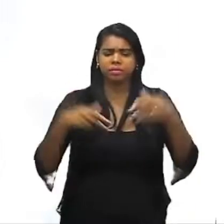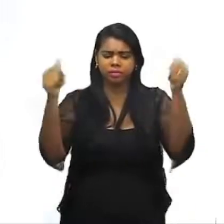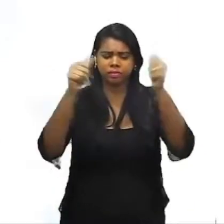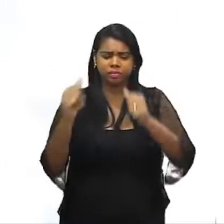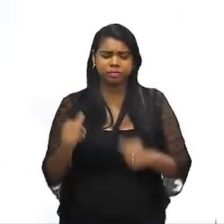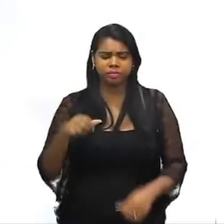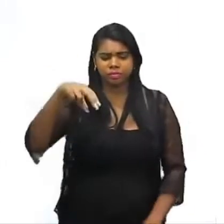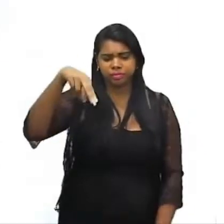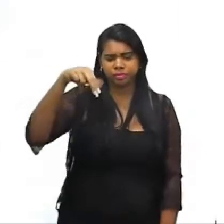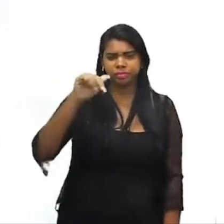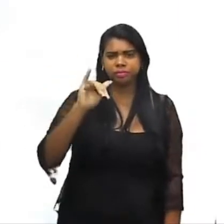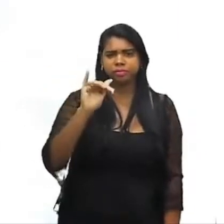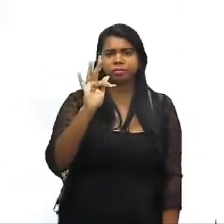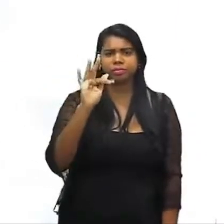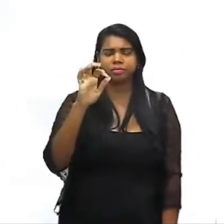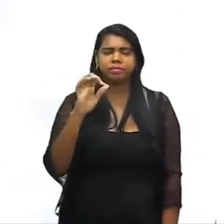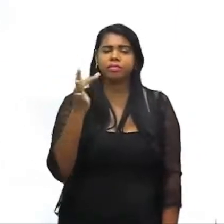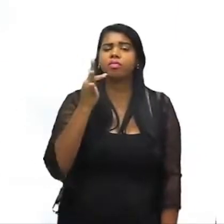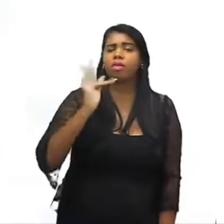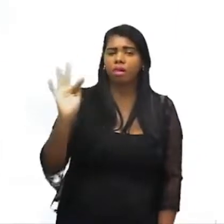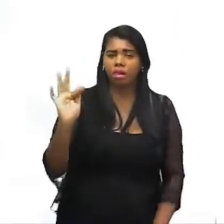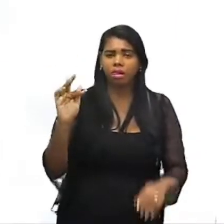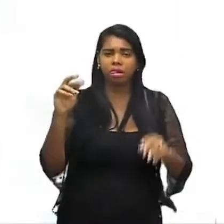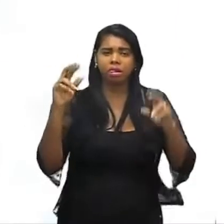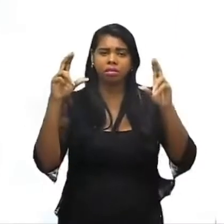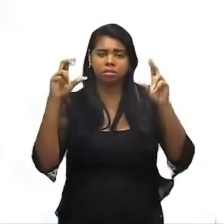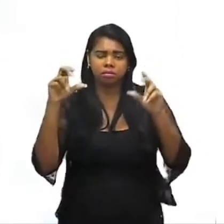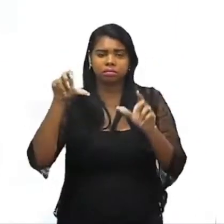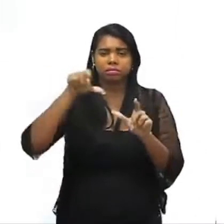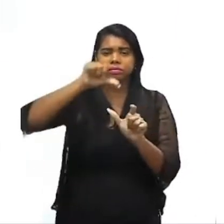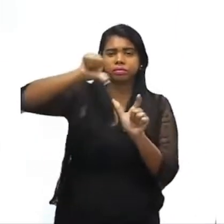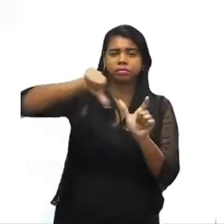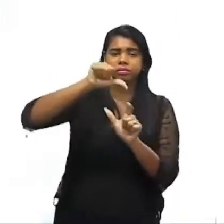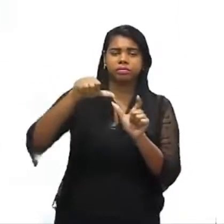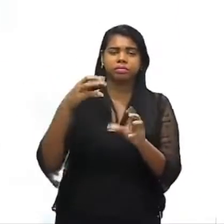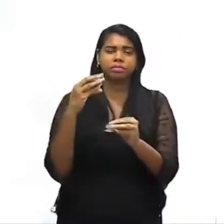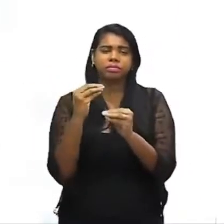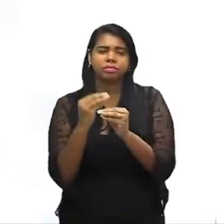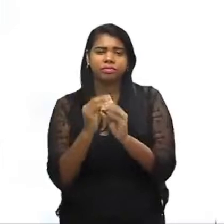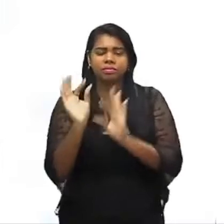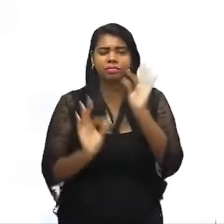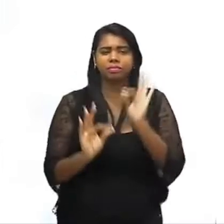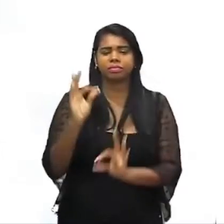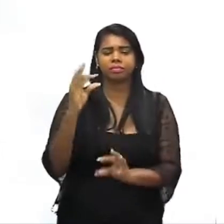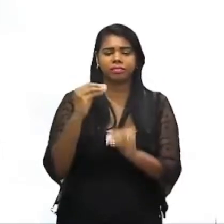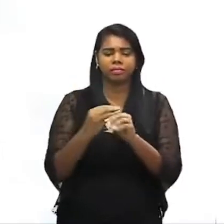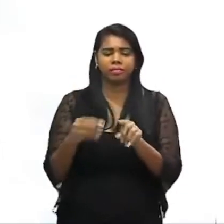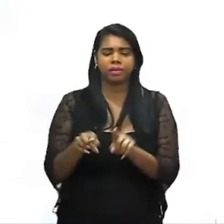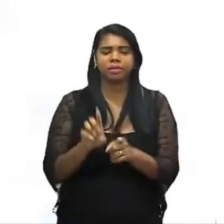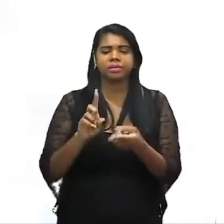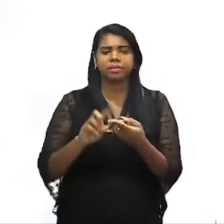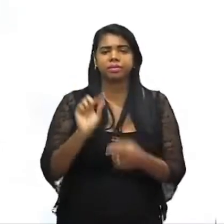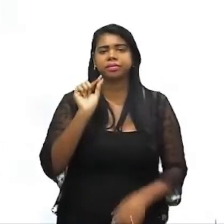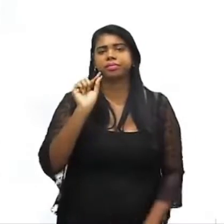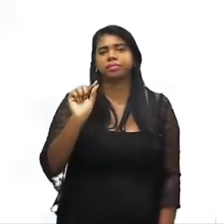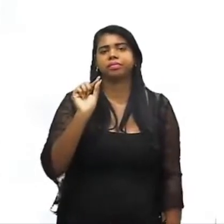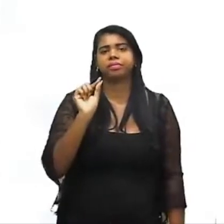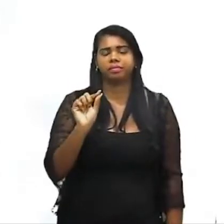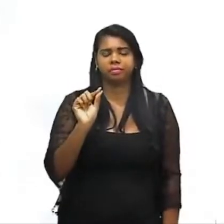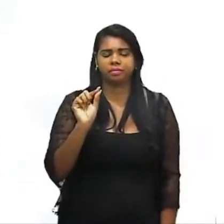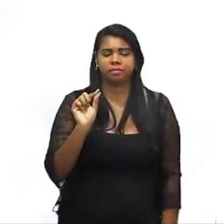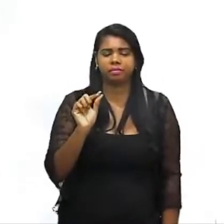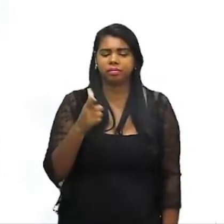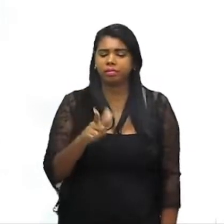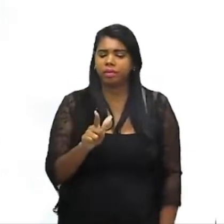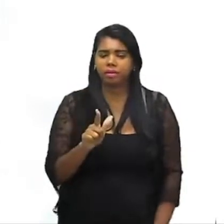arte naif é um termo francês, dá para denominar aquela produção artística em que o artista ele